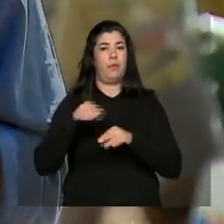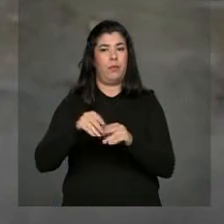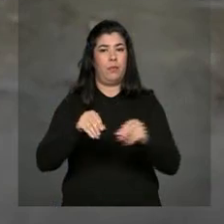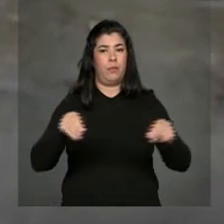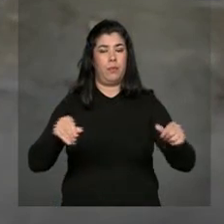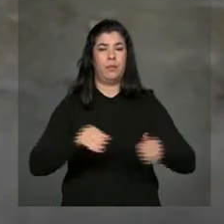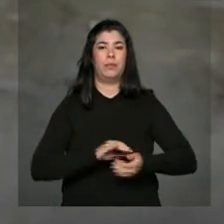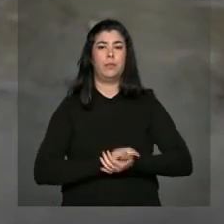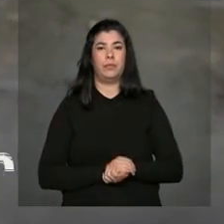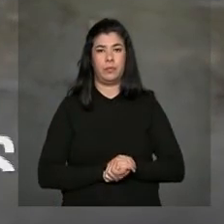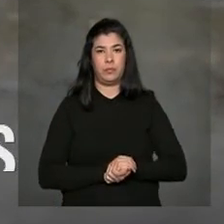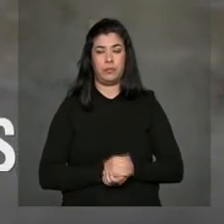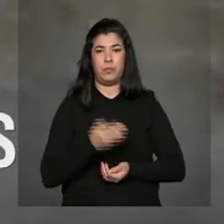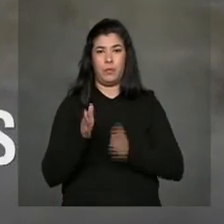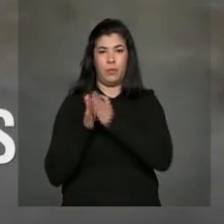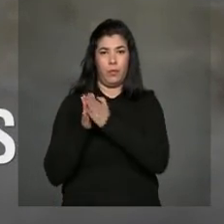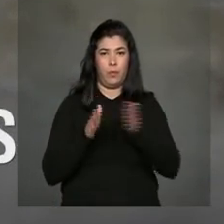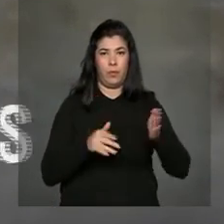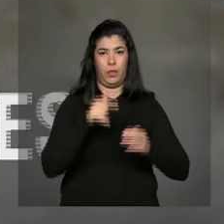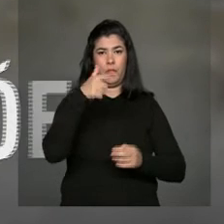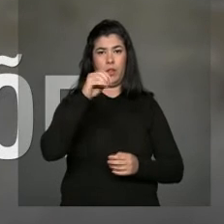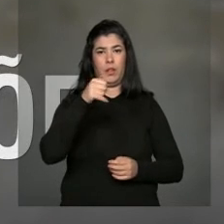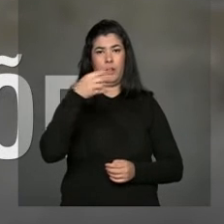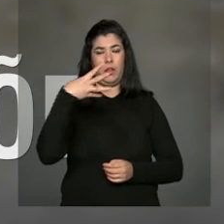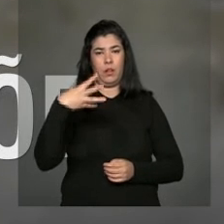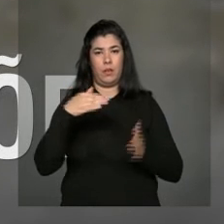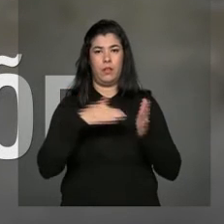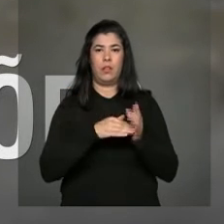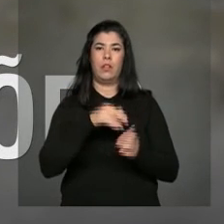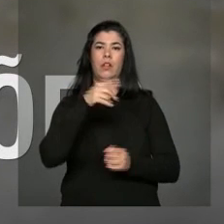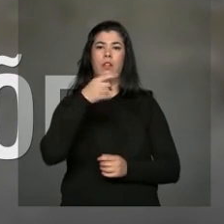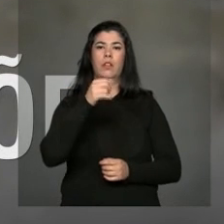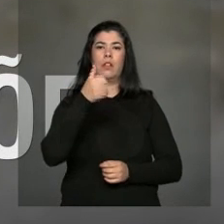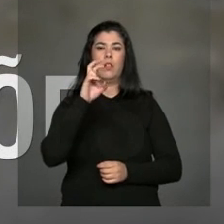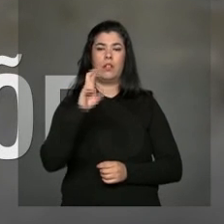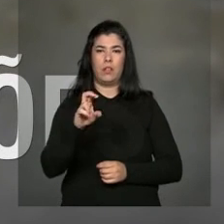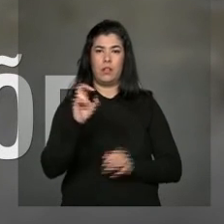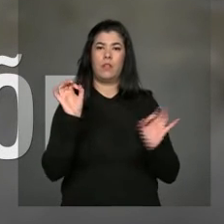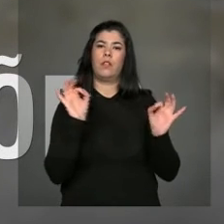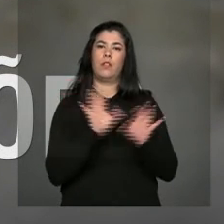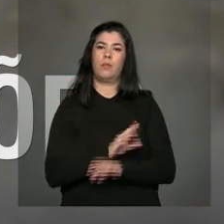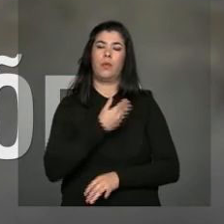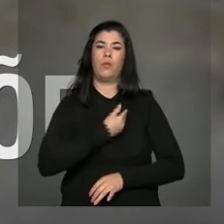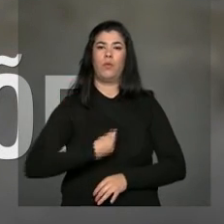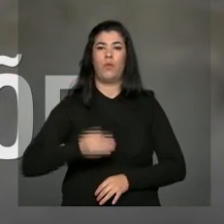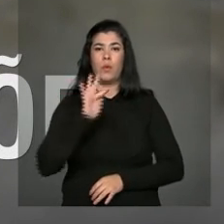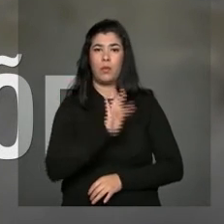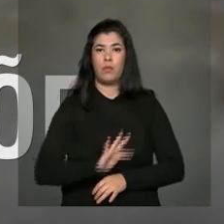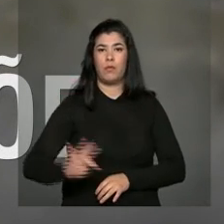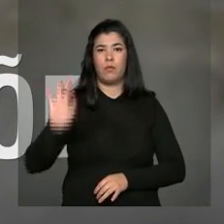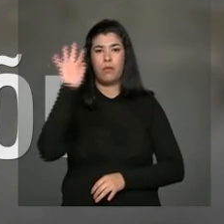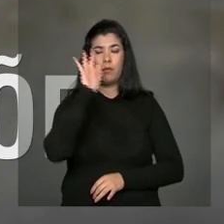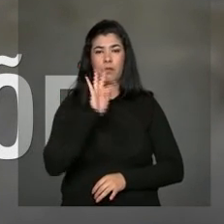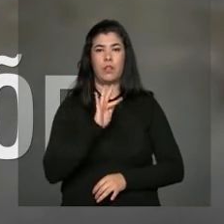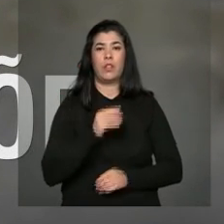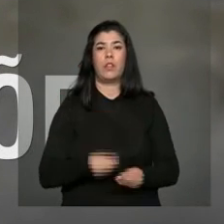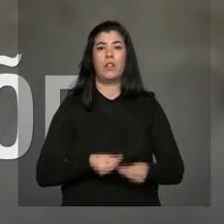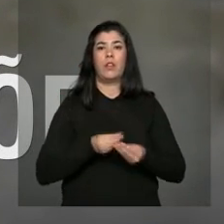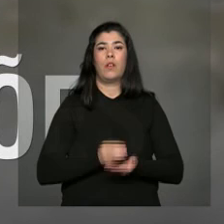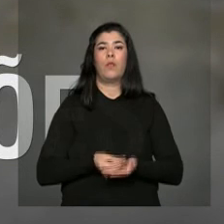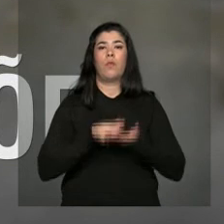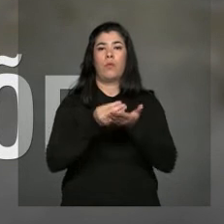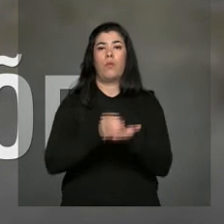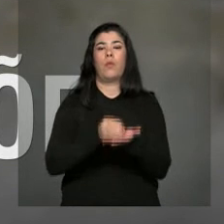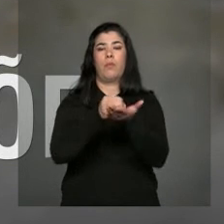campo. Na safra 2014-2015, que está terminando, o governo federal disponibilizou mais de 24 bilhões